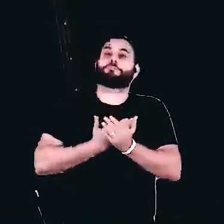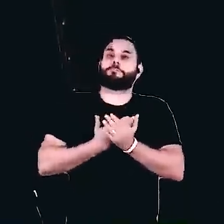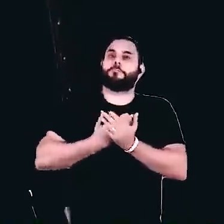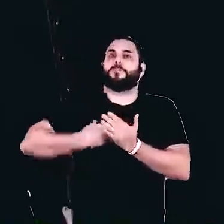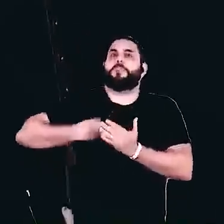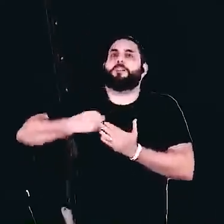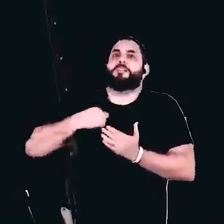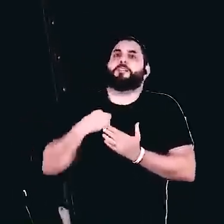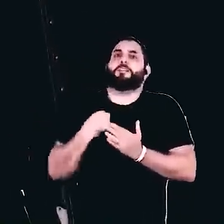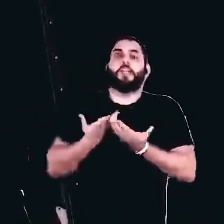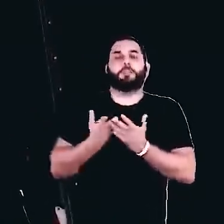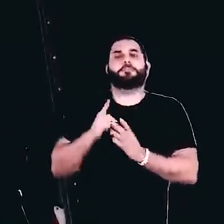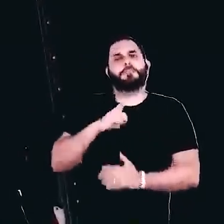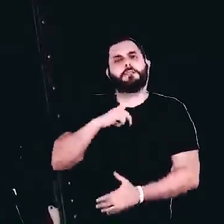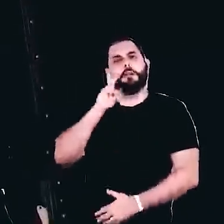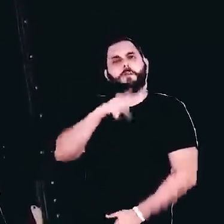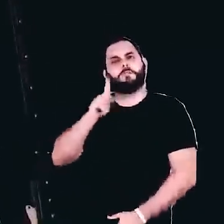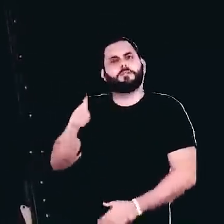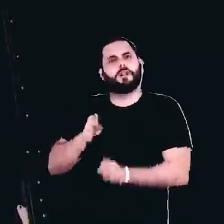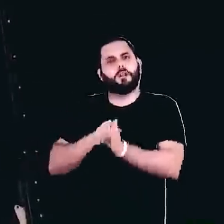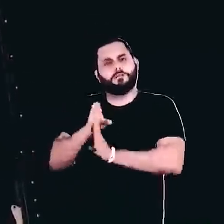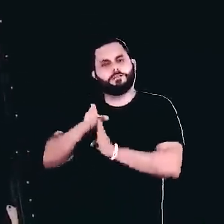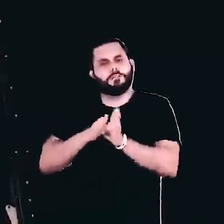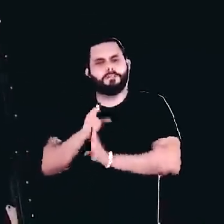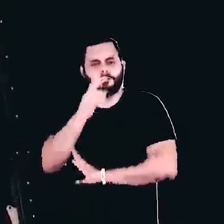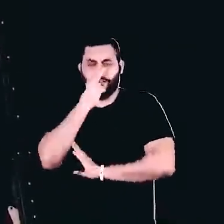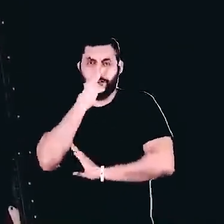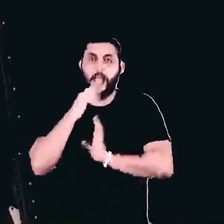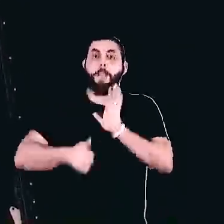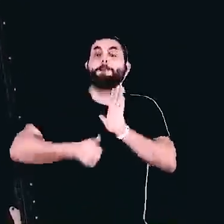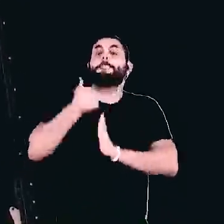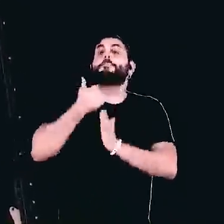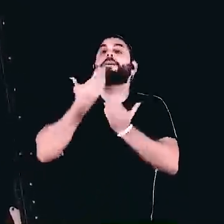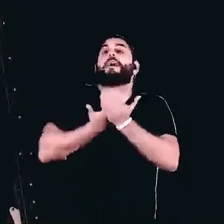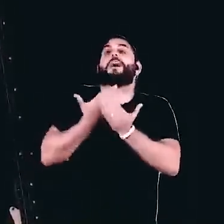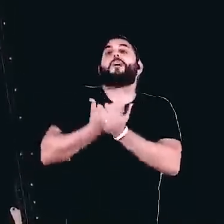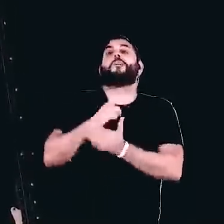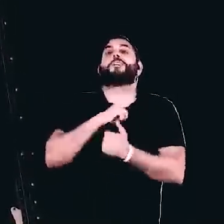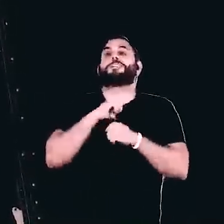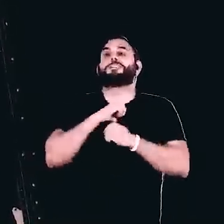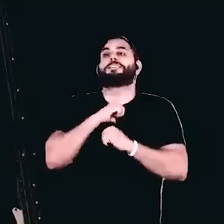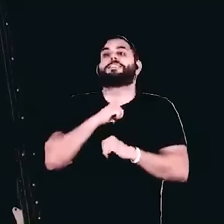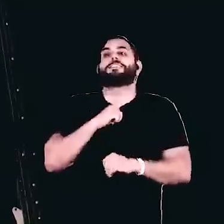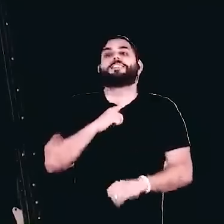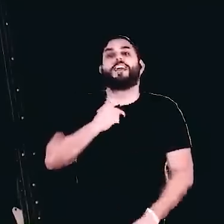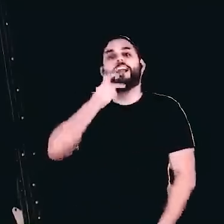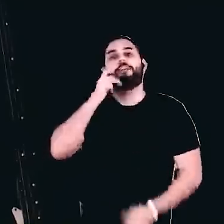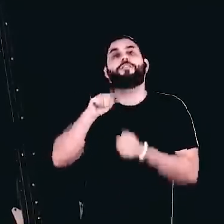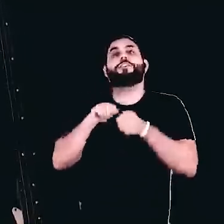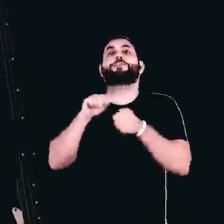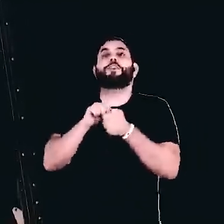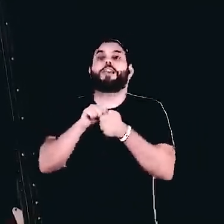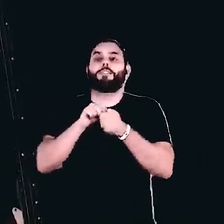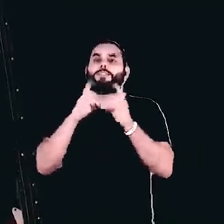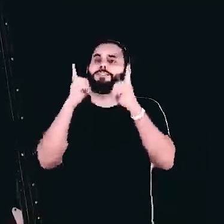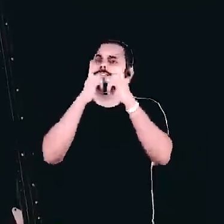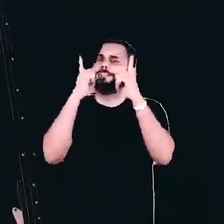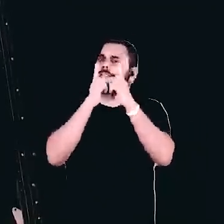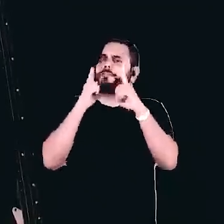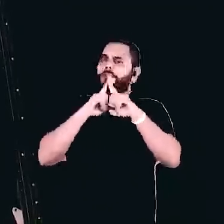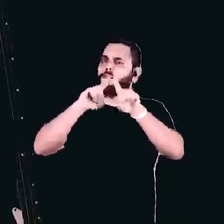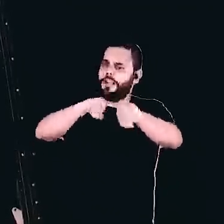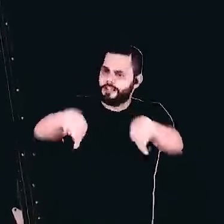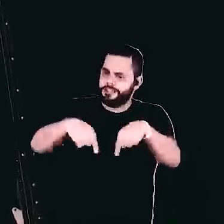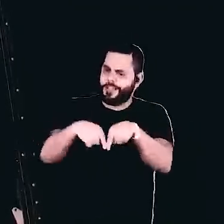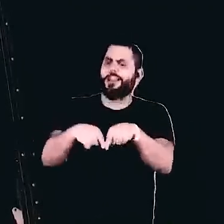professora. Era uma professora de aconselhamento cristão. A primeira aula que a gente teve dela, ela fez uma dinâmica na sala. E ela